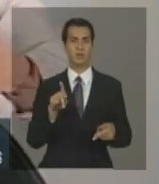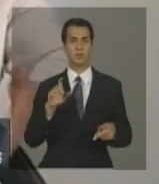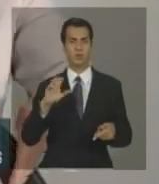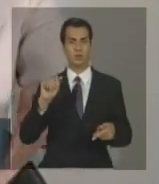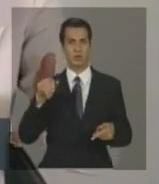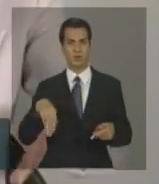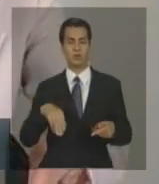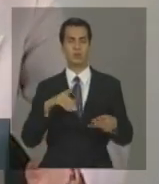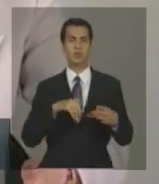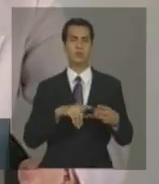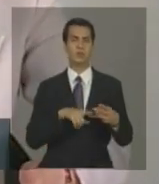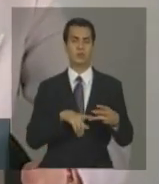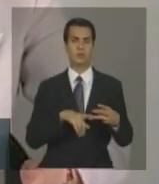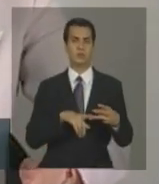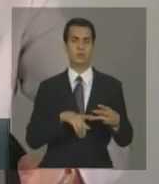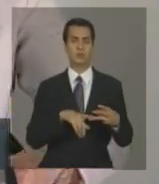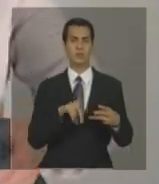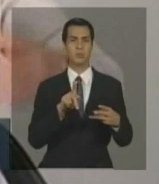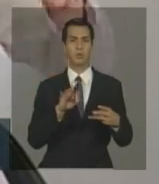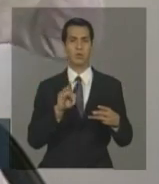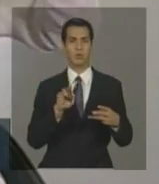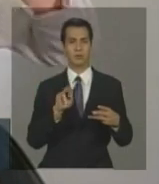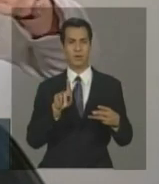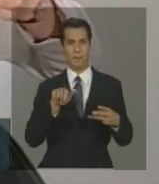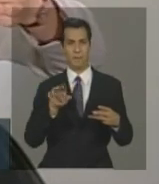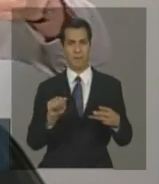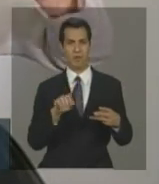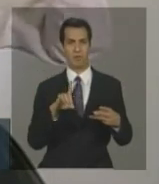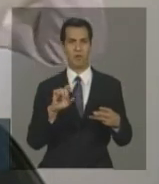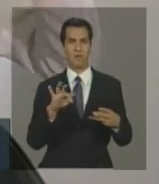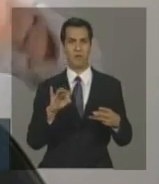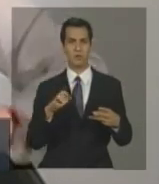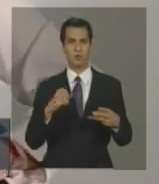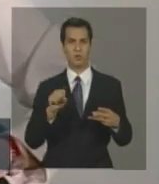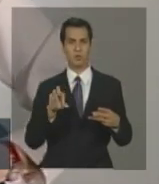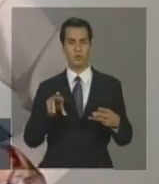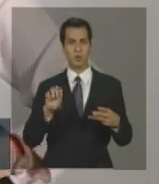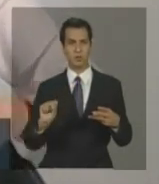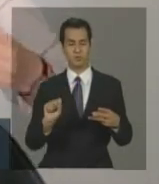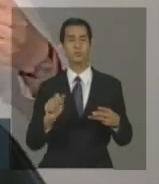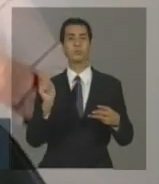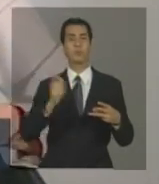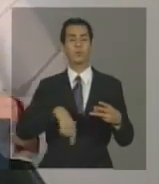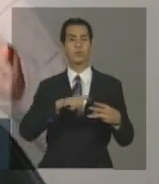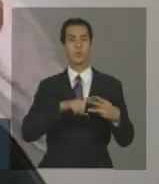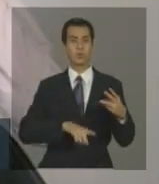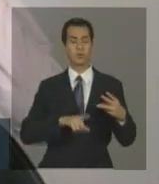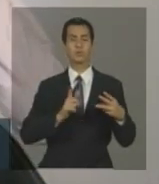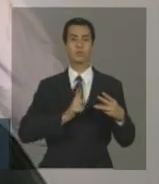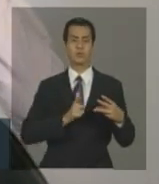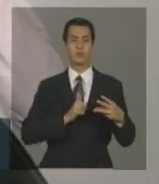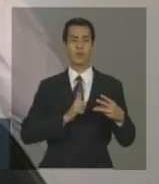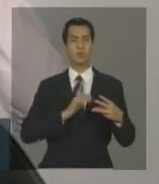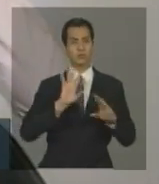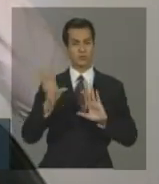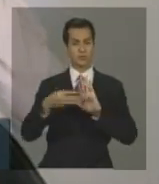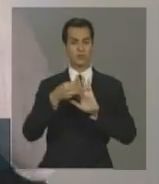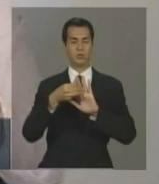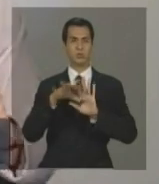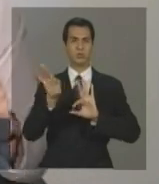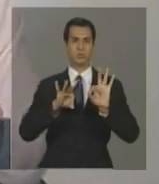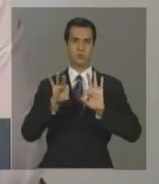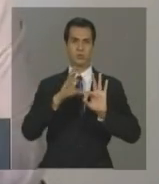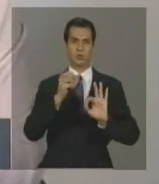crianças e adolescentes ameaçados de morte, criarmos uma diretriz única no plano plurianual